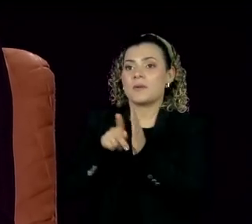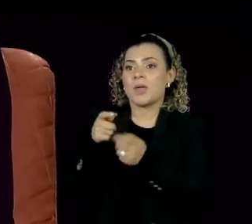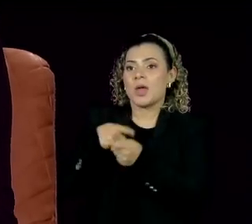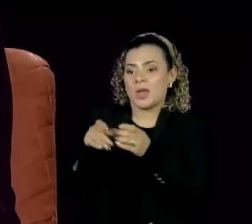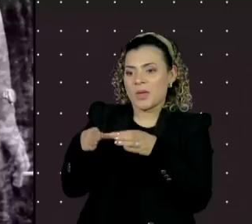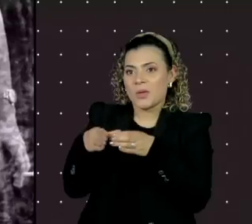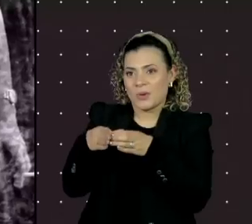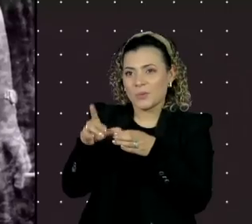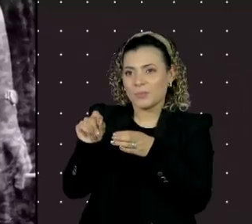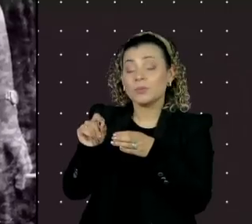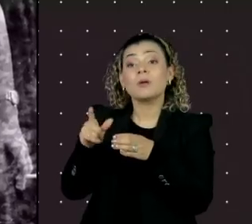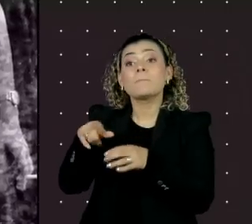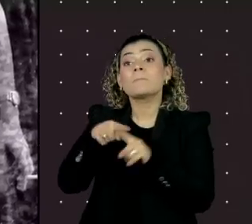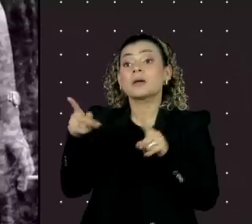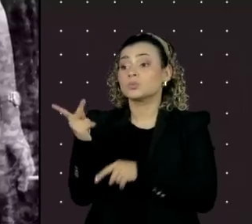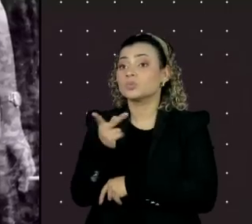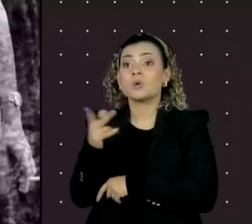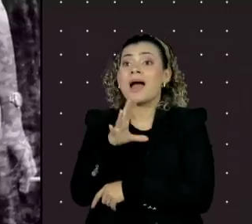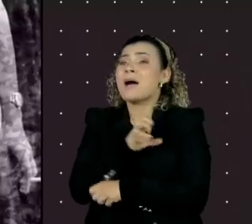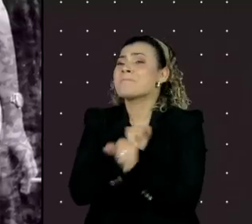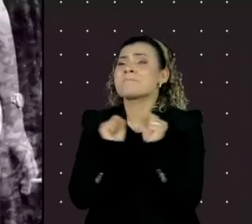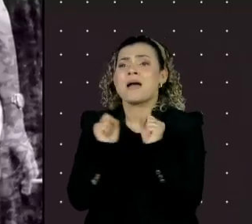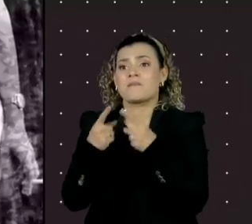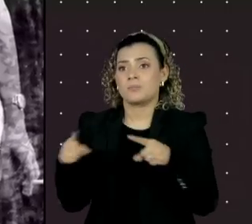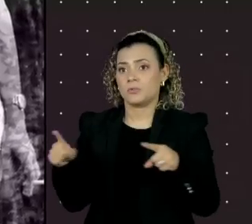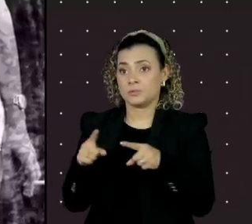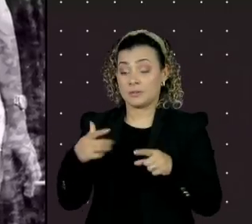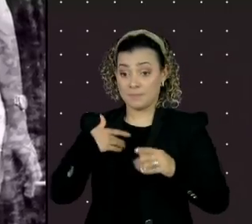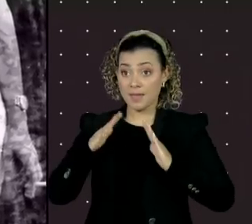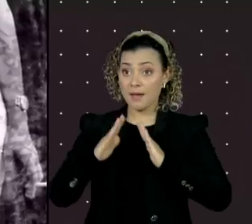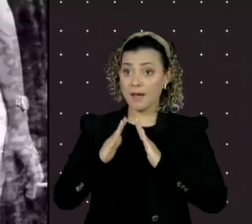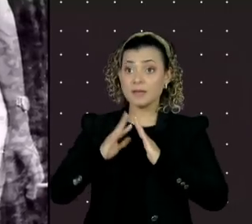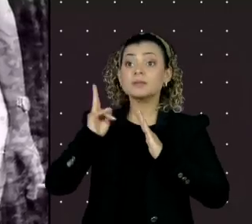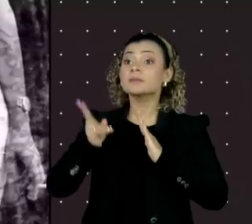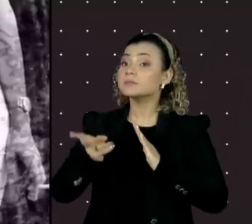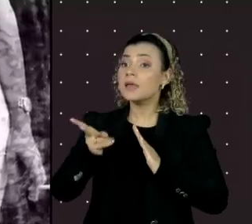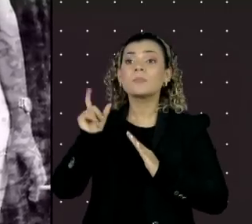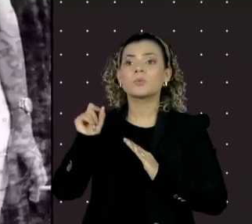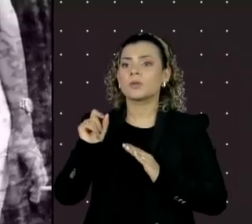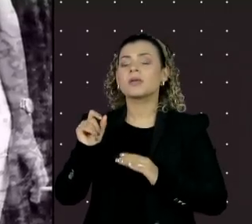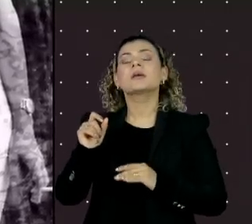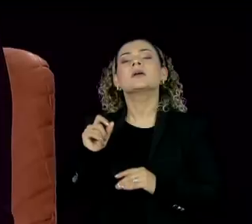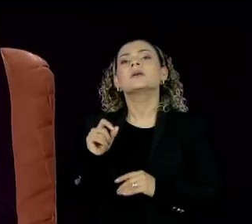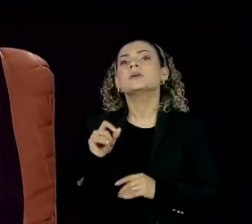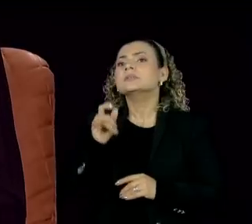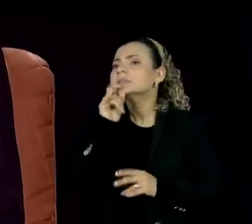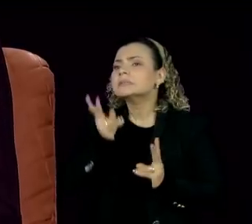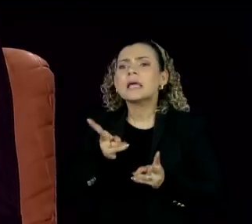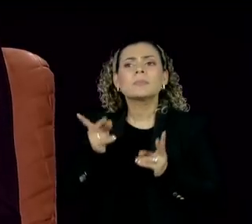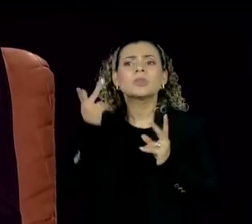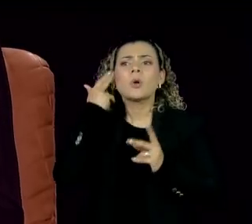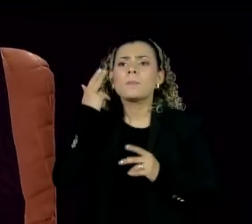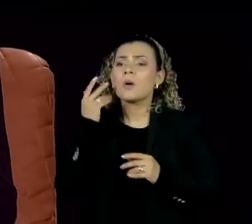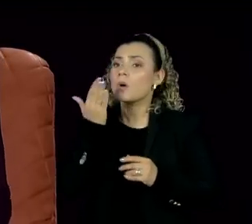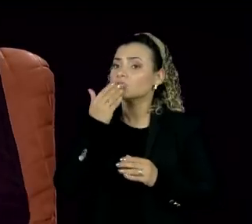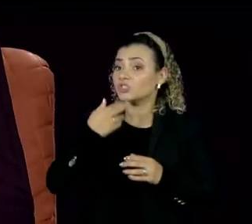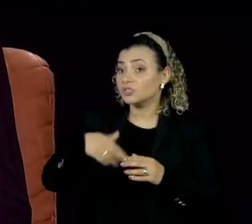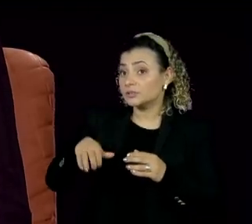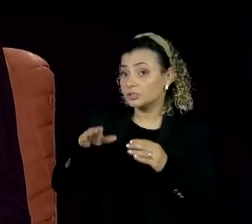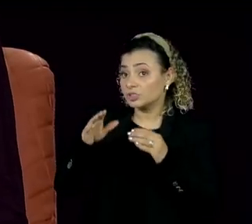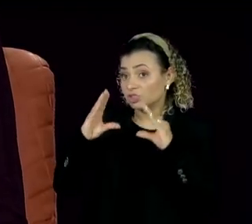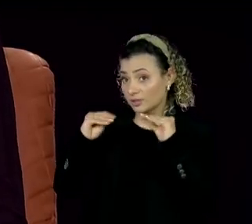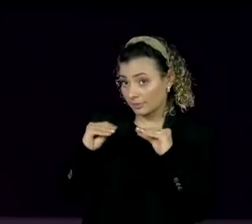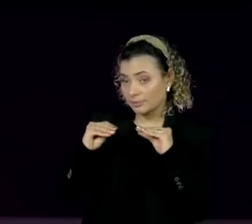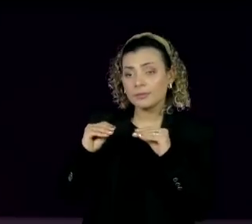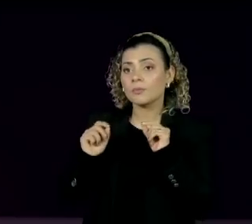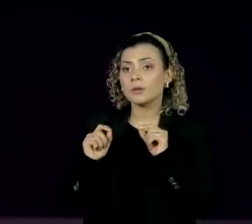eles amavam música. E na minha casa tinha sempre um dia a dia de terminar o jantar, cada um escolher uma